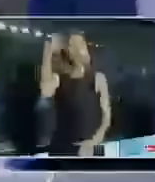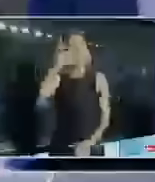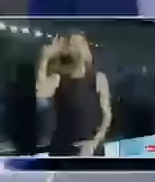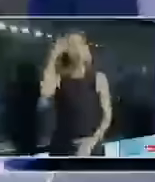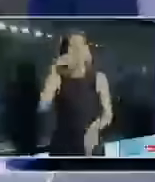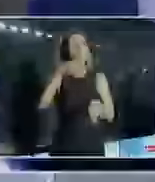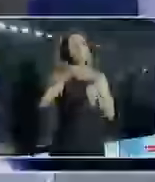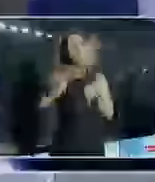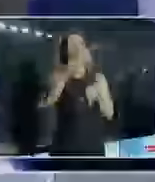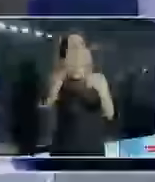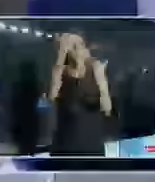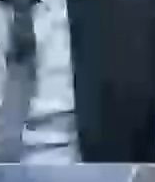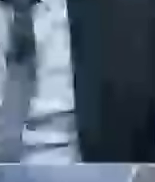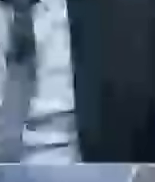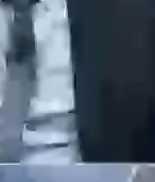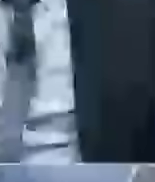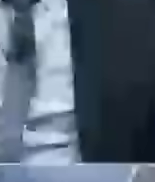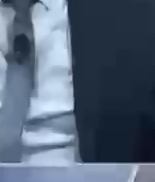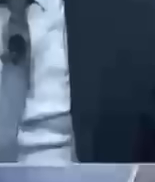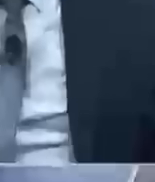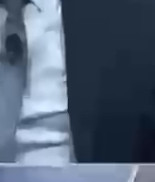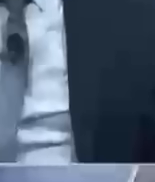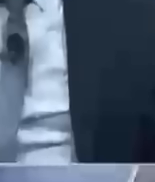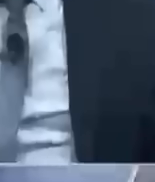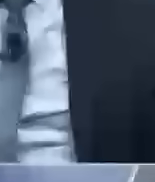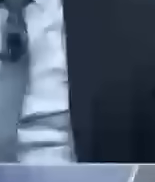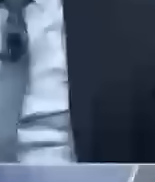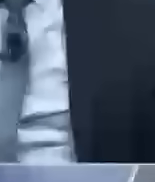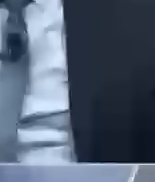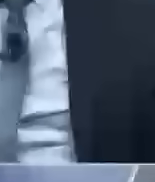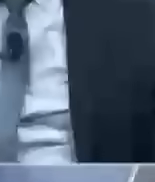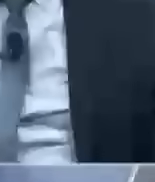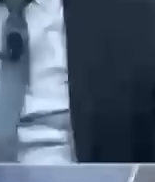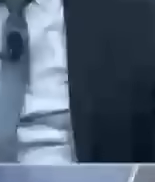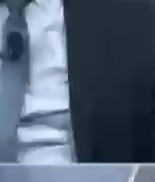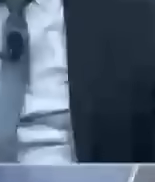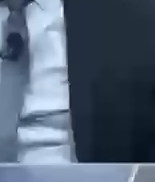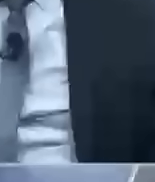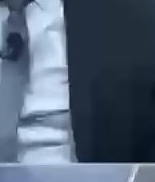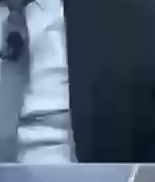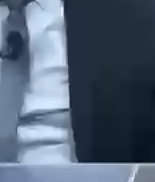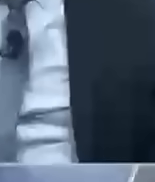fosse o tre lá do Paraná Você concorda com o gan hein Zé Maria como é que você avalia essa possibilidade